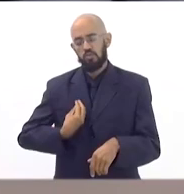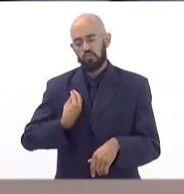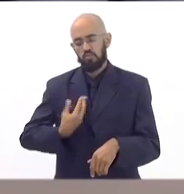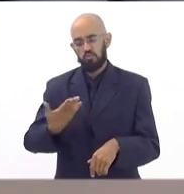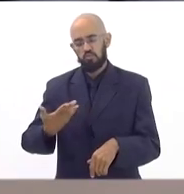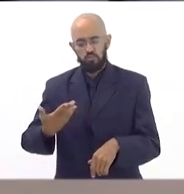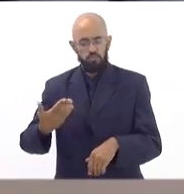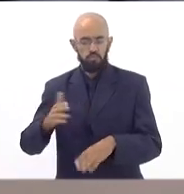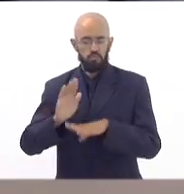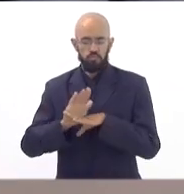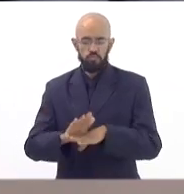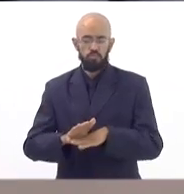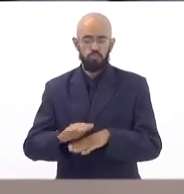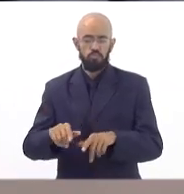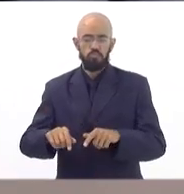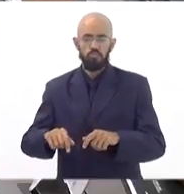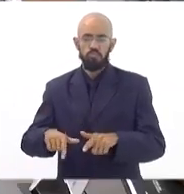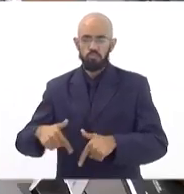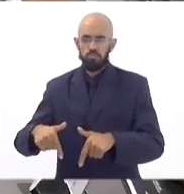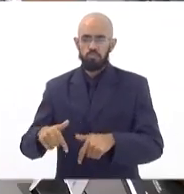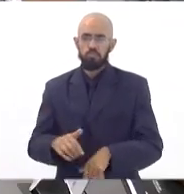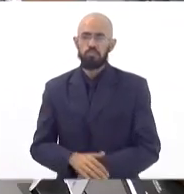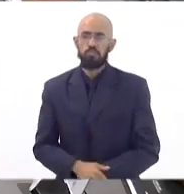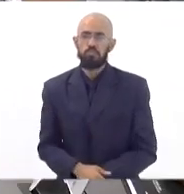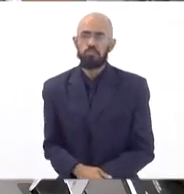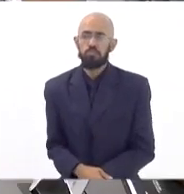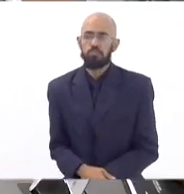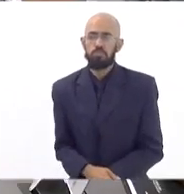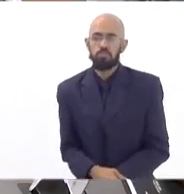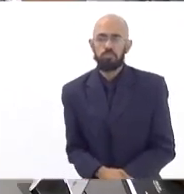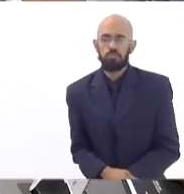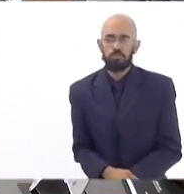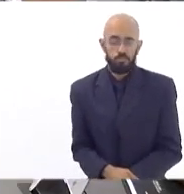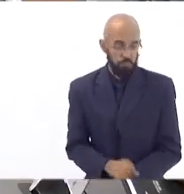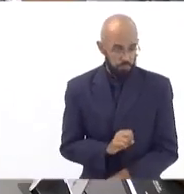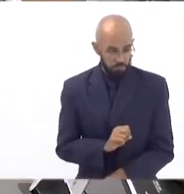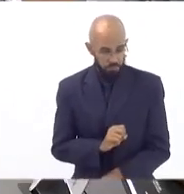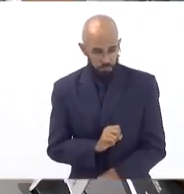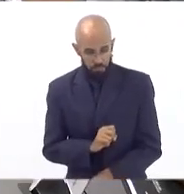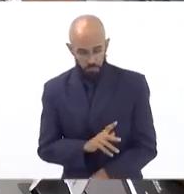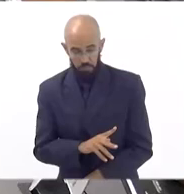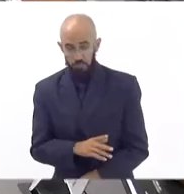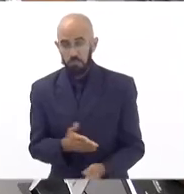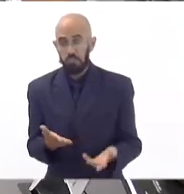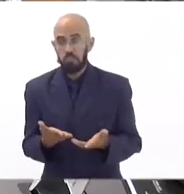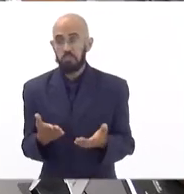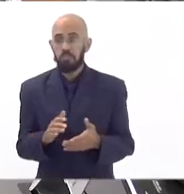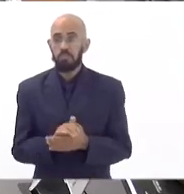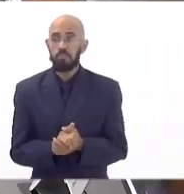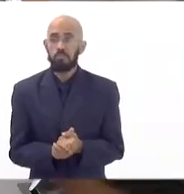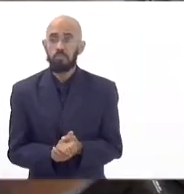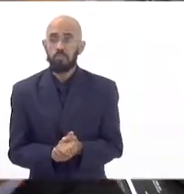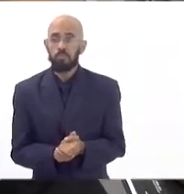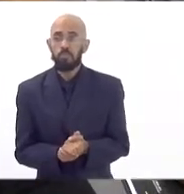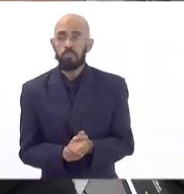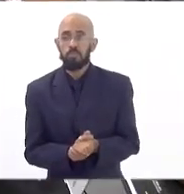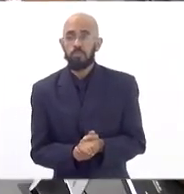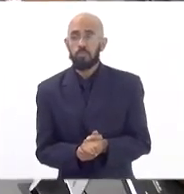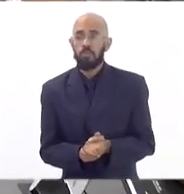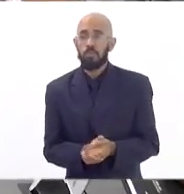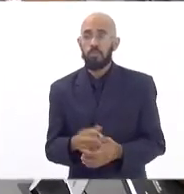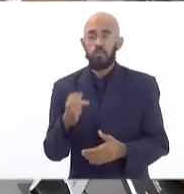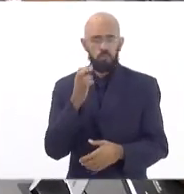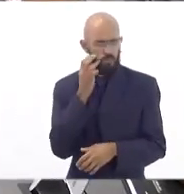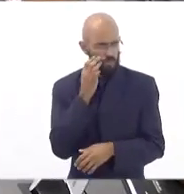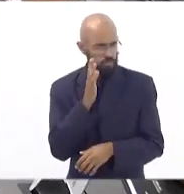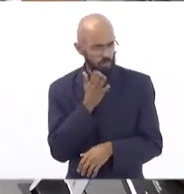ações Ah tá respondido gente eu vou passar vou passar respondendo à pergunta do deputado no